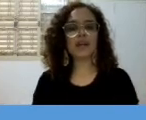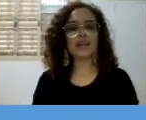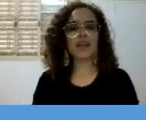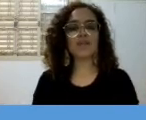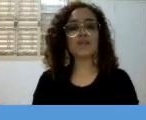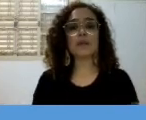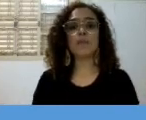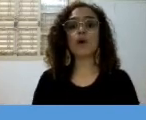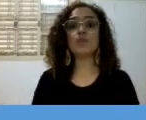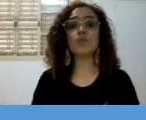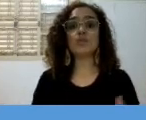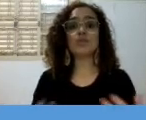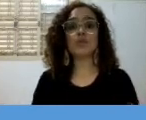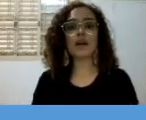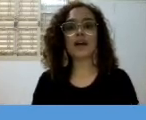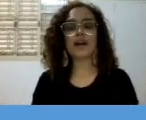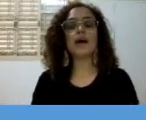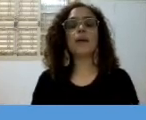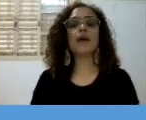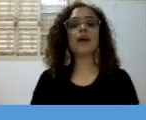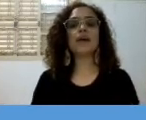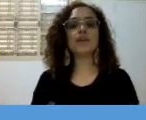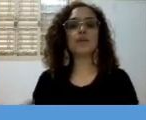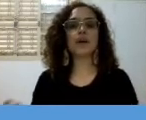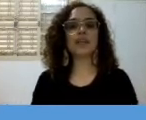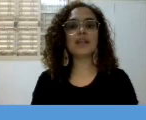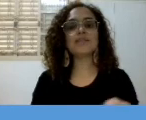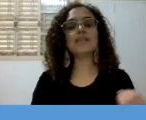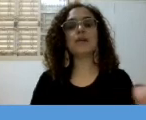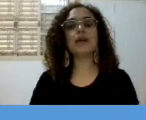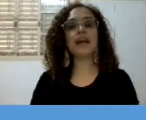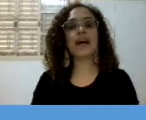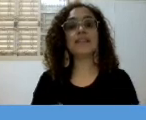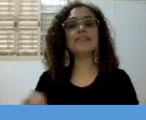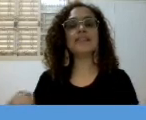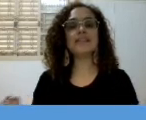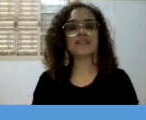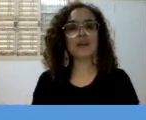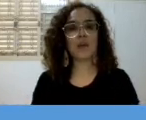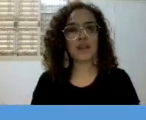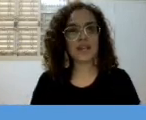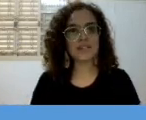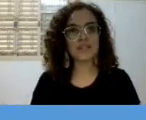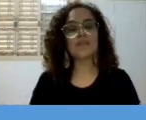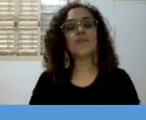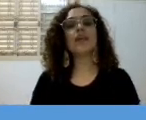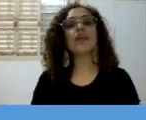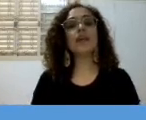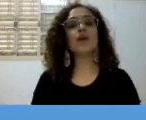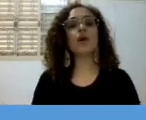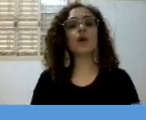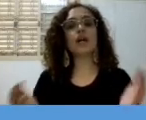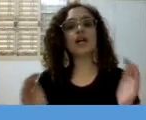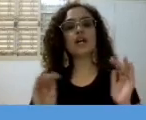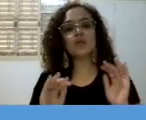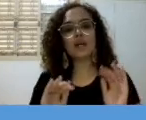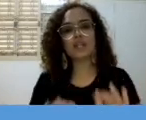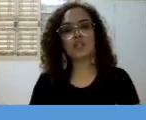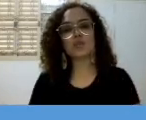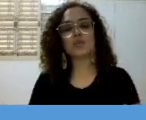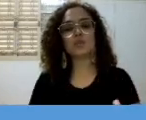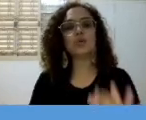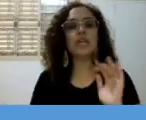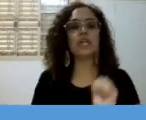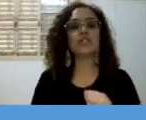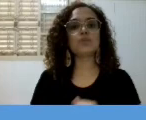como brincadeira, você pode continuar pegando quadrinhas trabalhadas nessa sequência e colocando